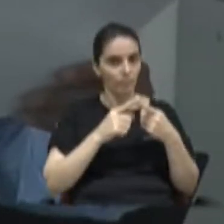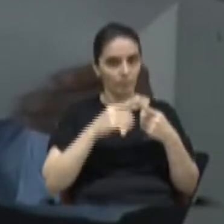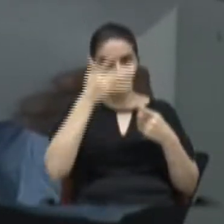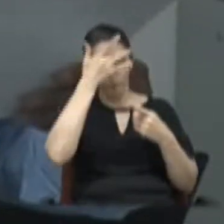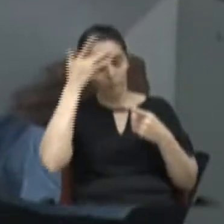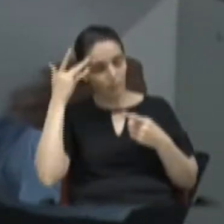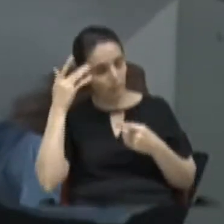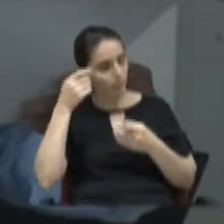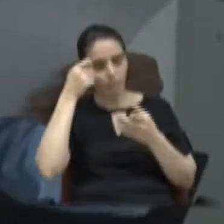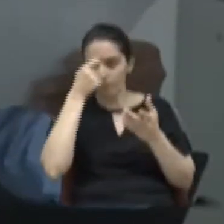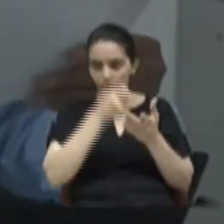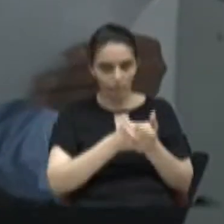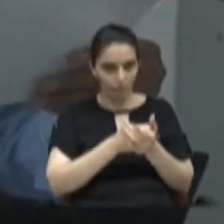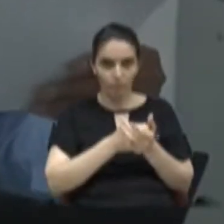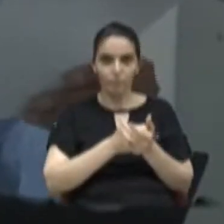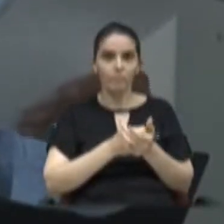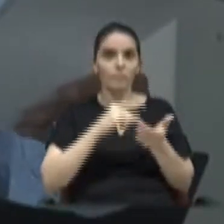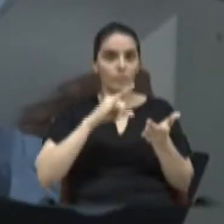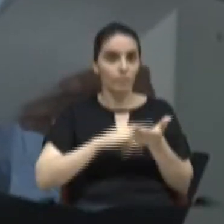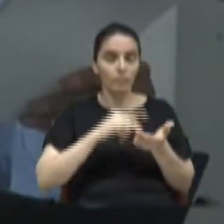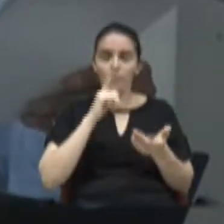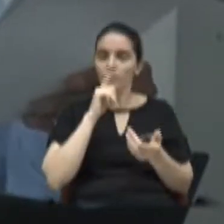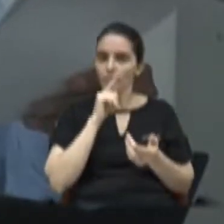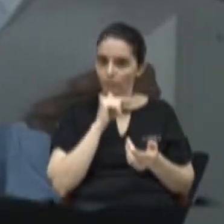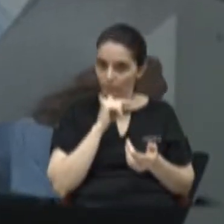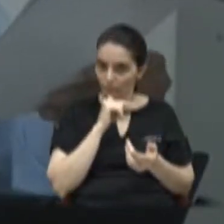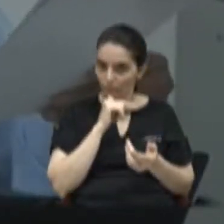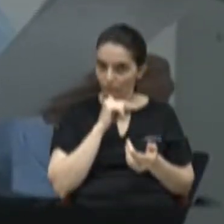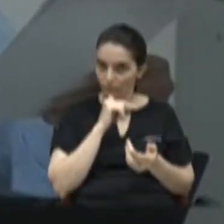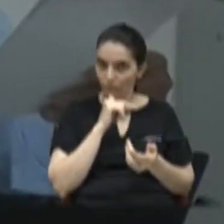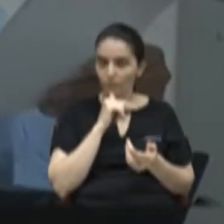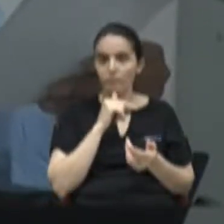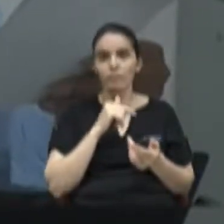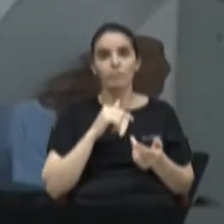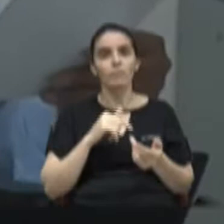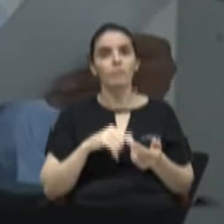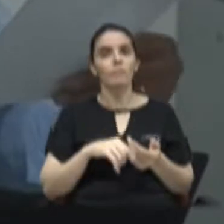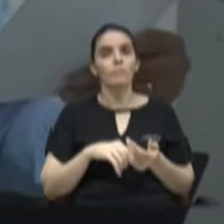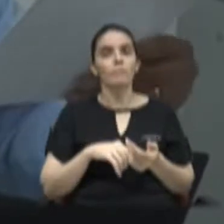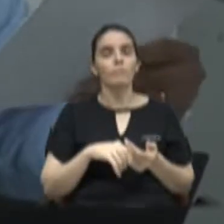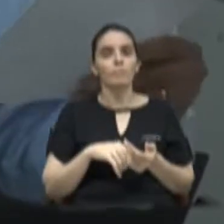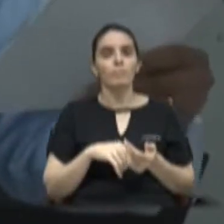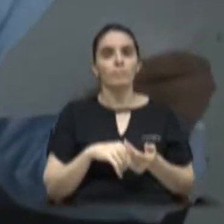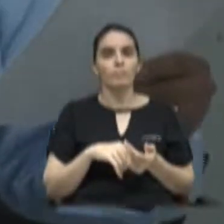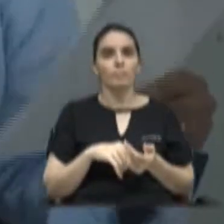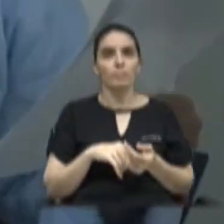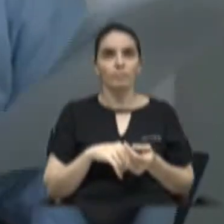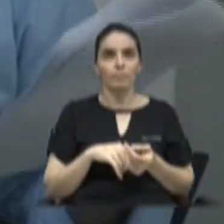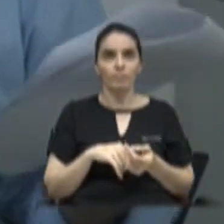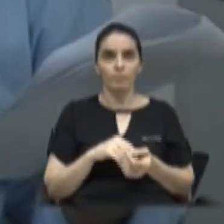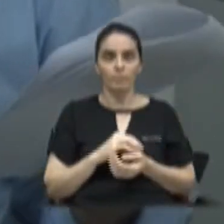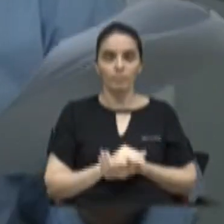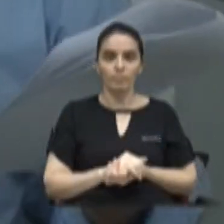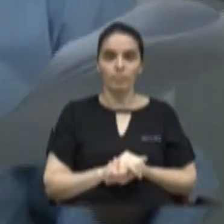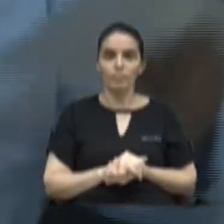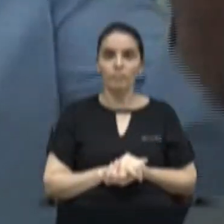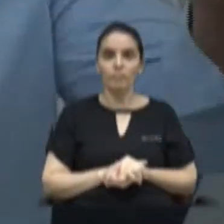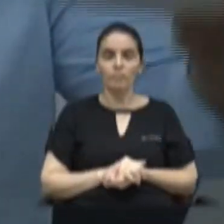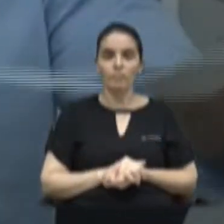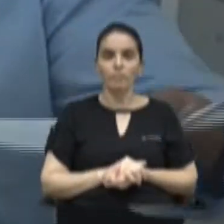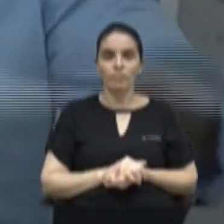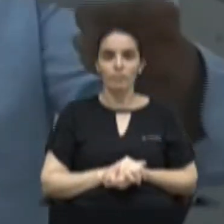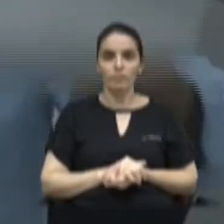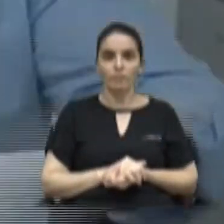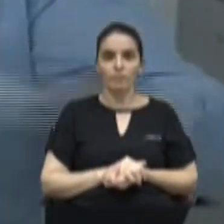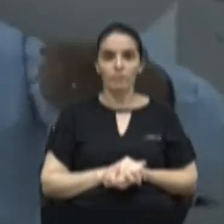do usuário do serviço de abastecimento de água e pagamento de tarifas após ter sido formalmente notificados.